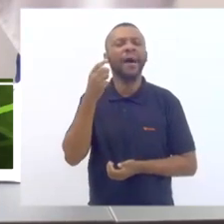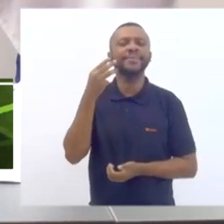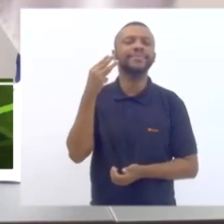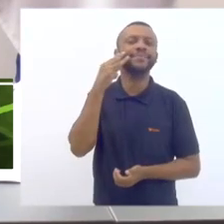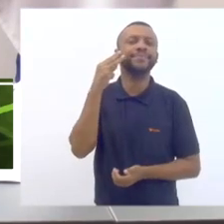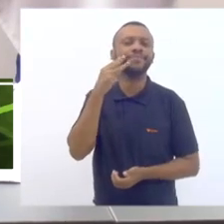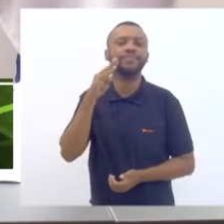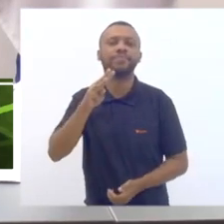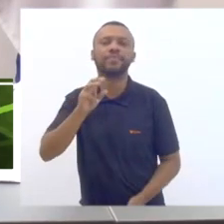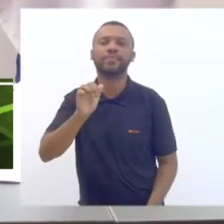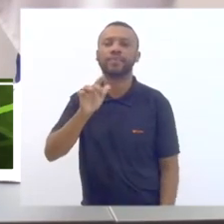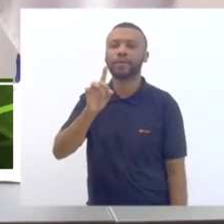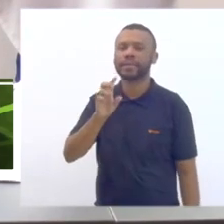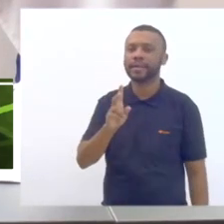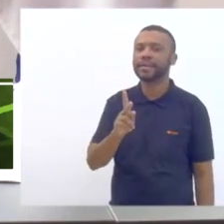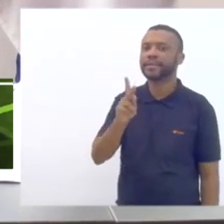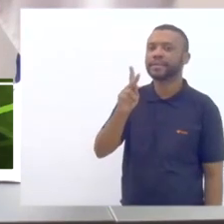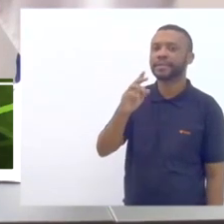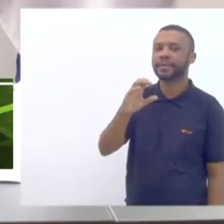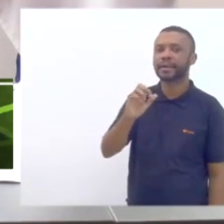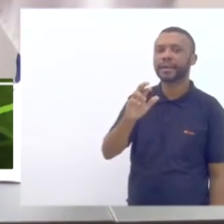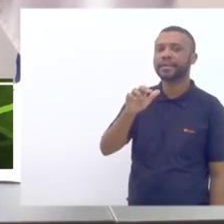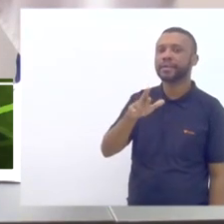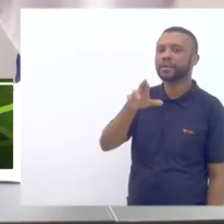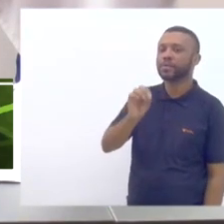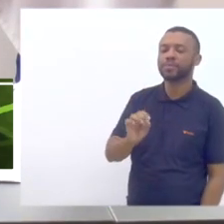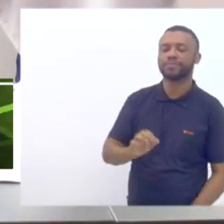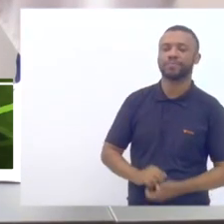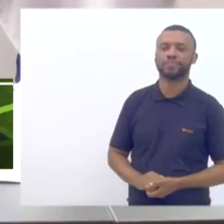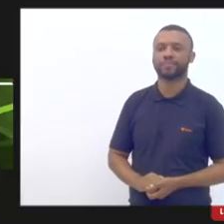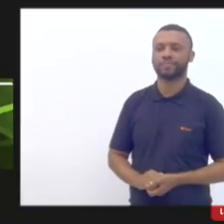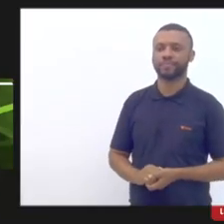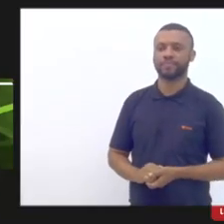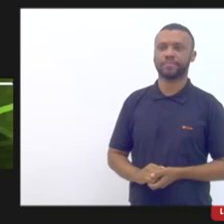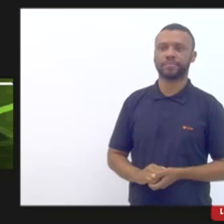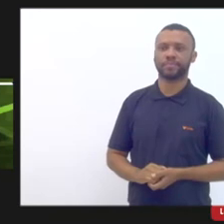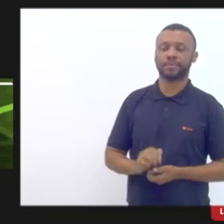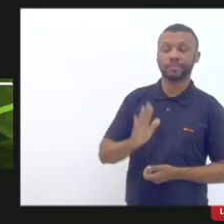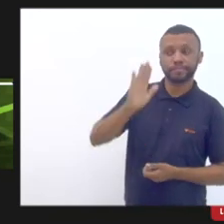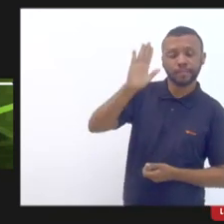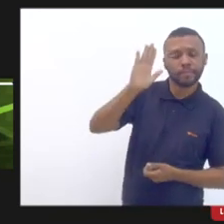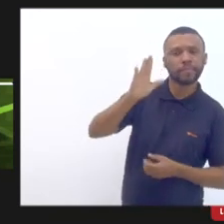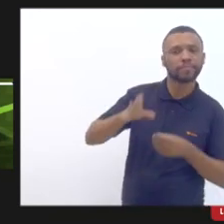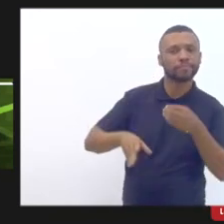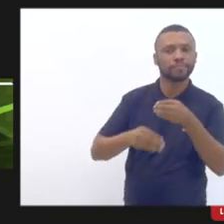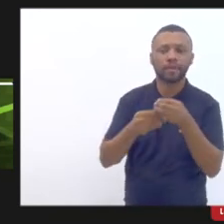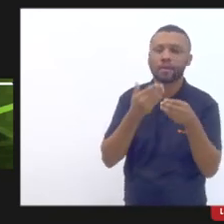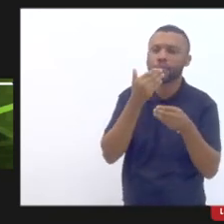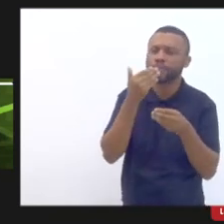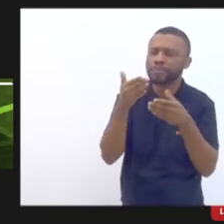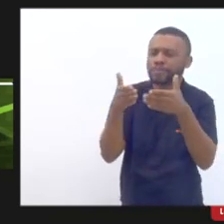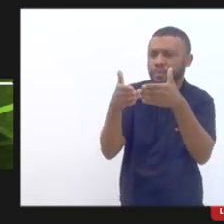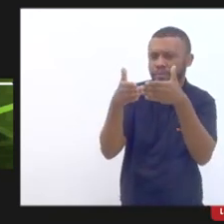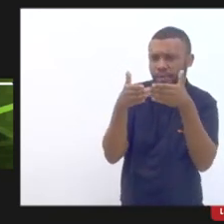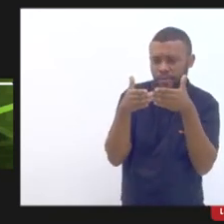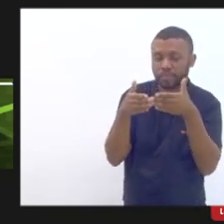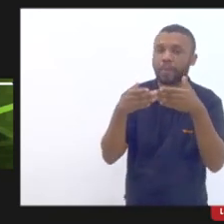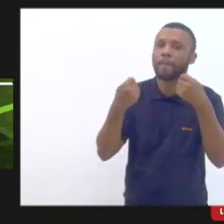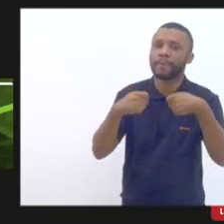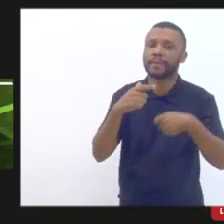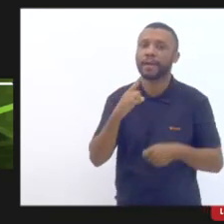Carneiro. Presidente, só uma questão de ordem, por favor. Pois não. Senhor presidente, eu queria pedir licença, que eu vou ter que me